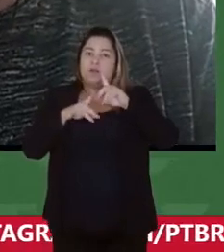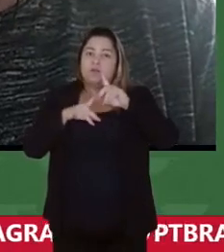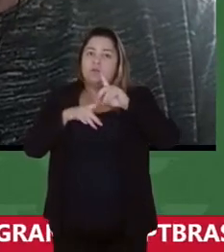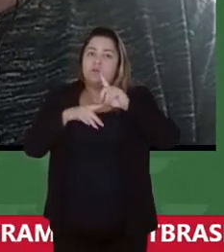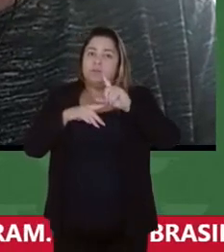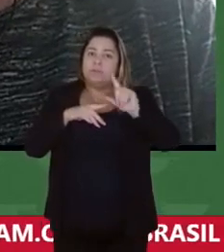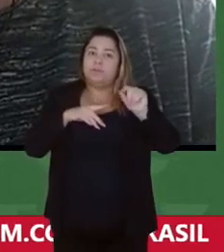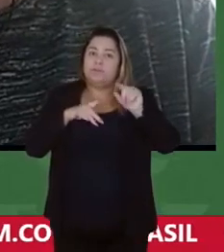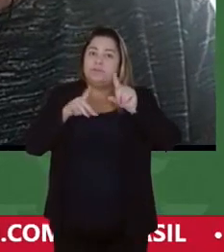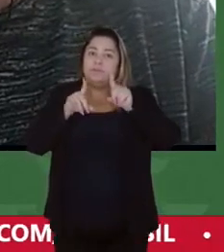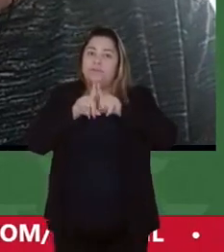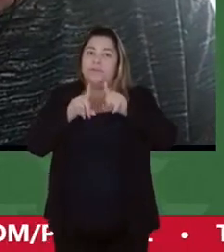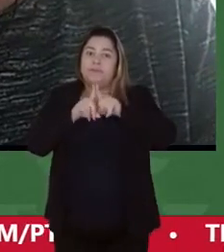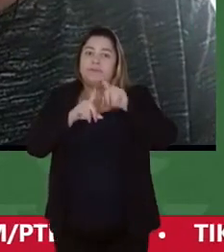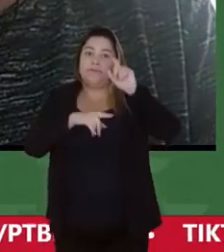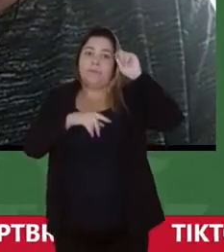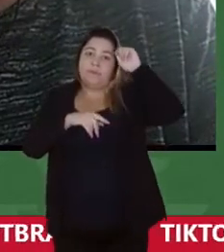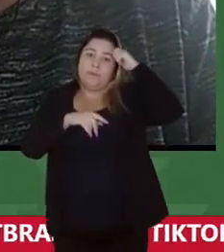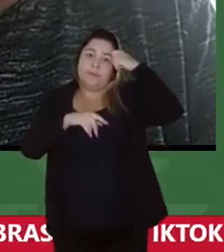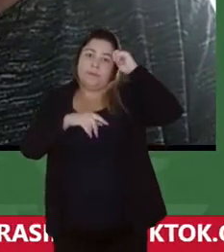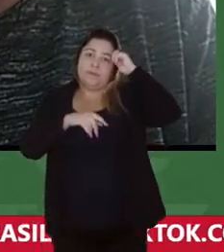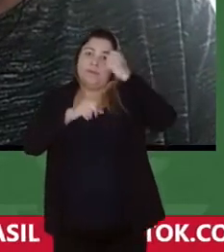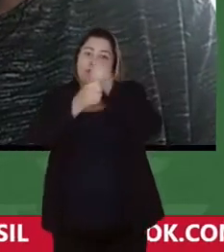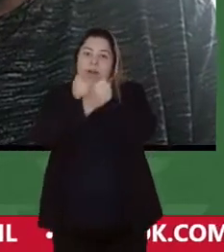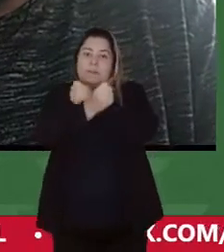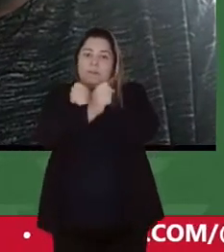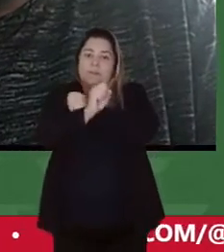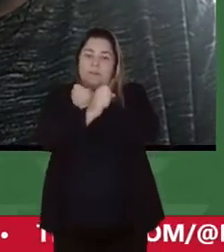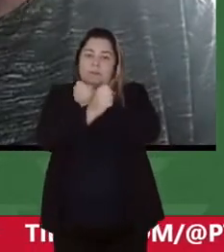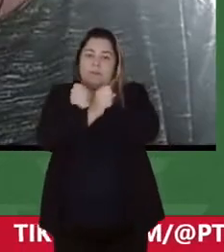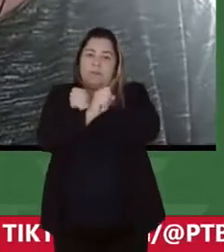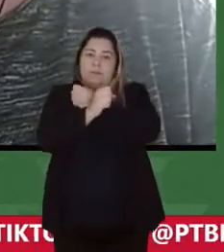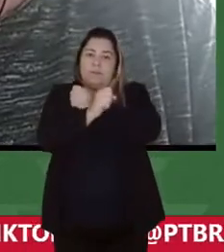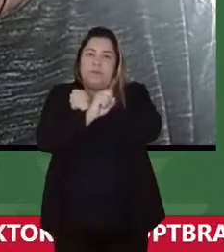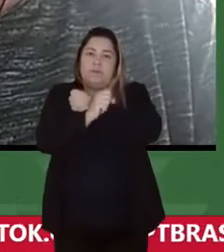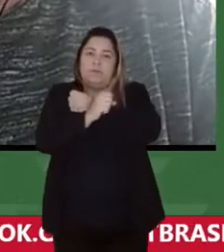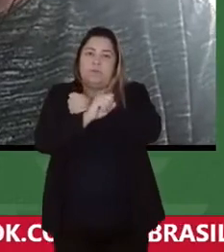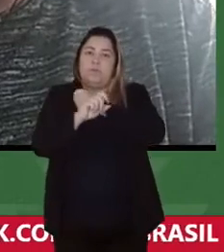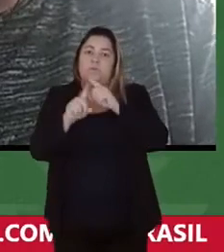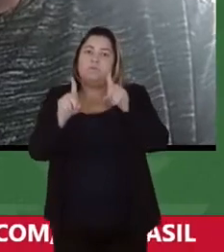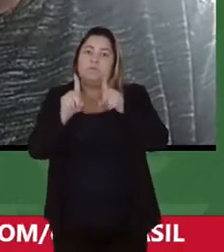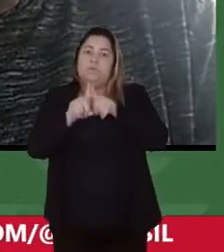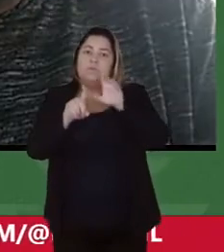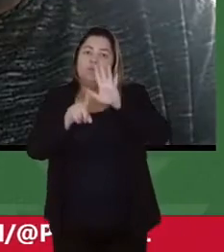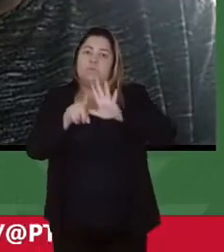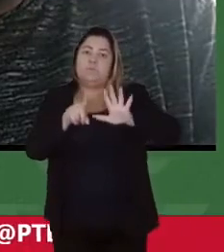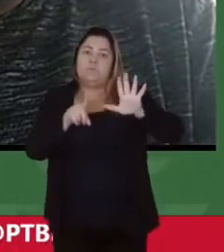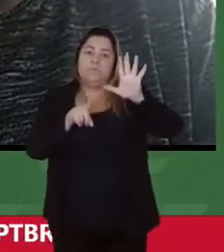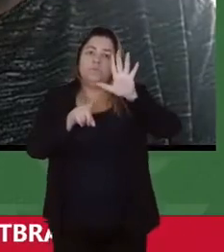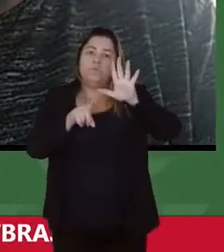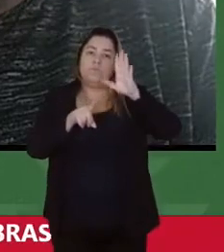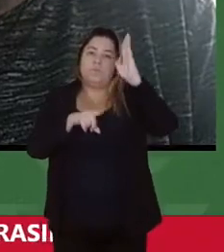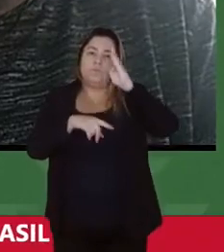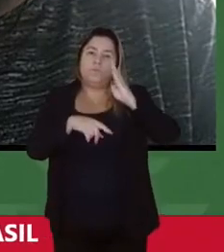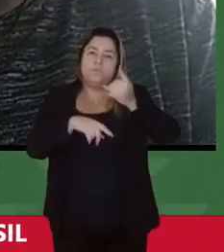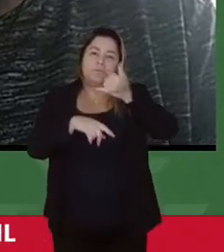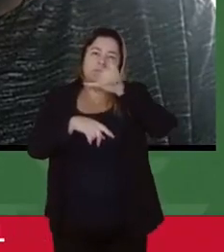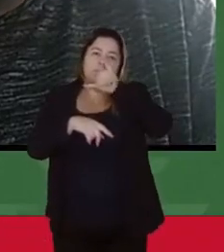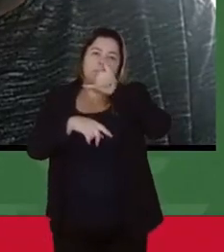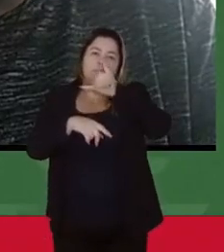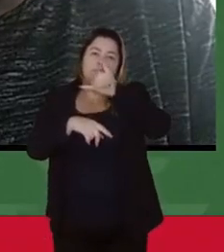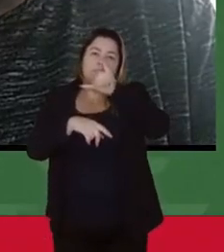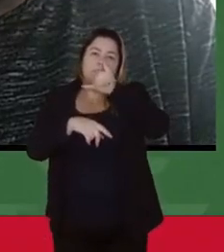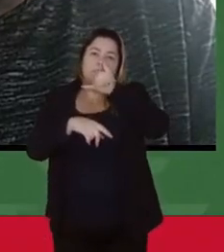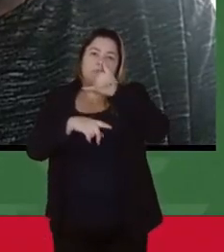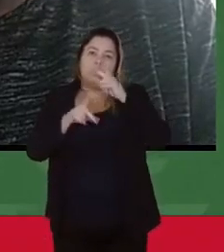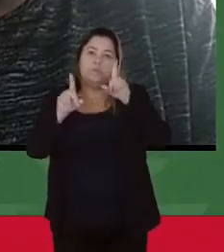saída dos africanos escravizados do continente africano para o Brasil. Aquele pedido de perdão, ele é